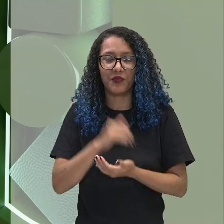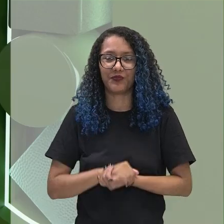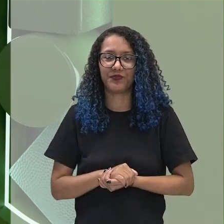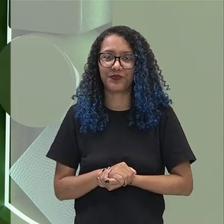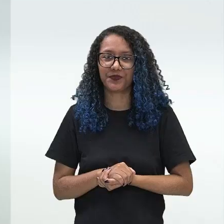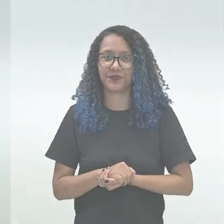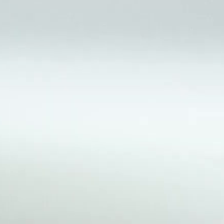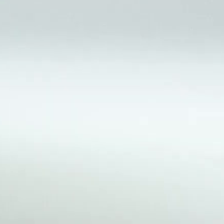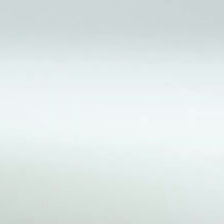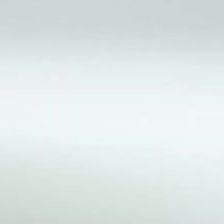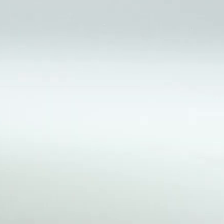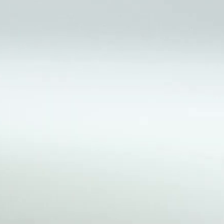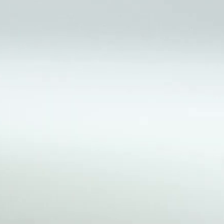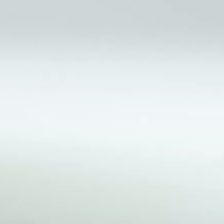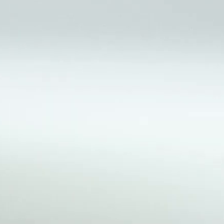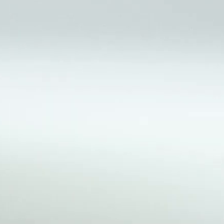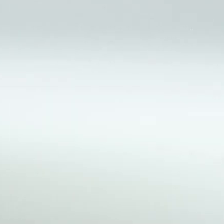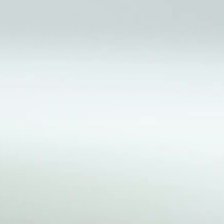aula!